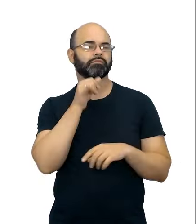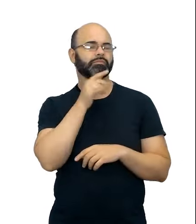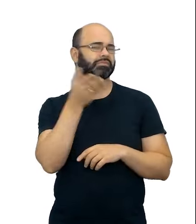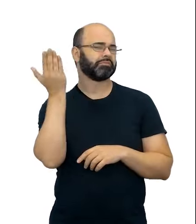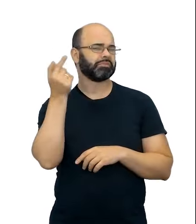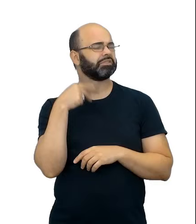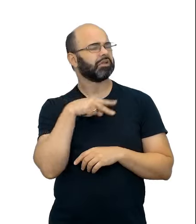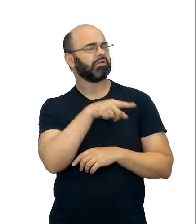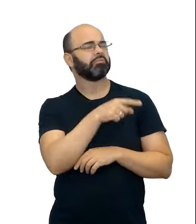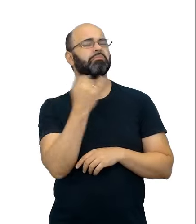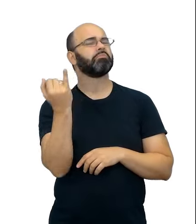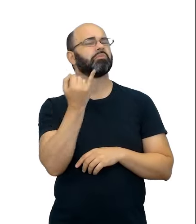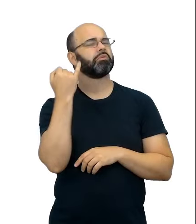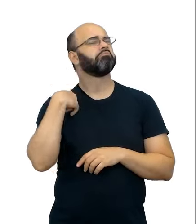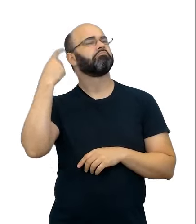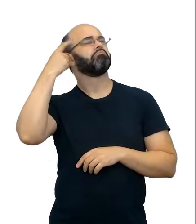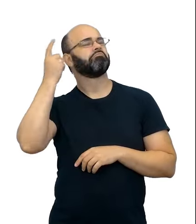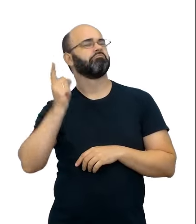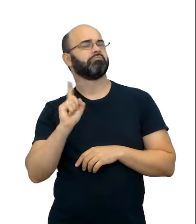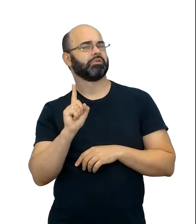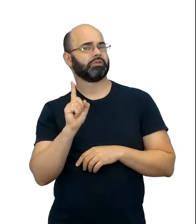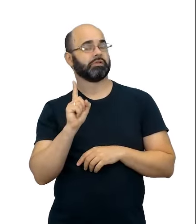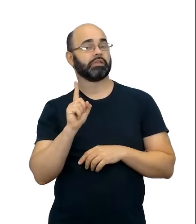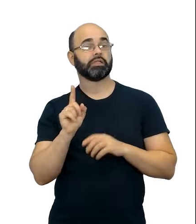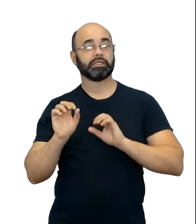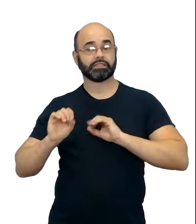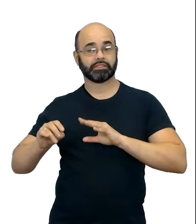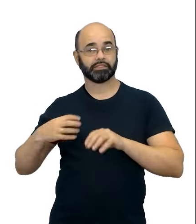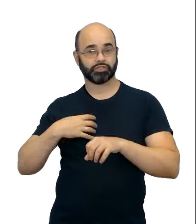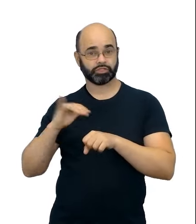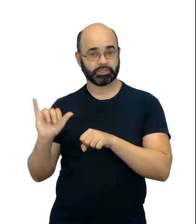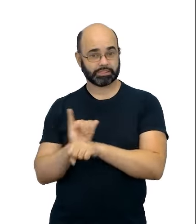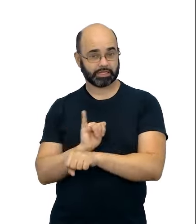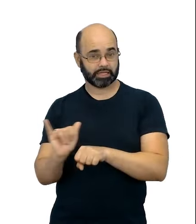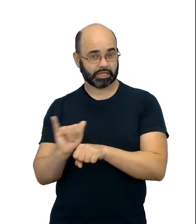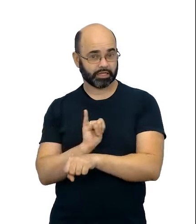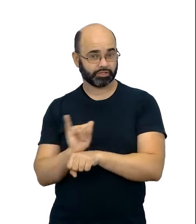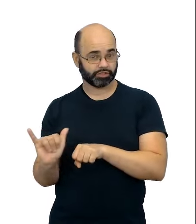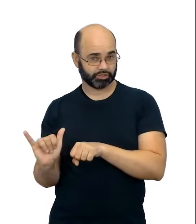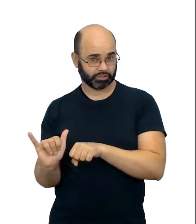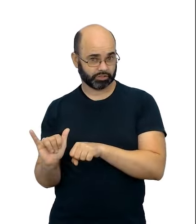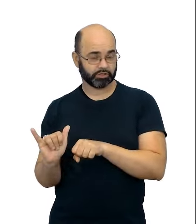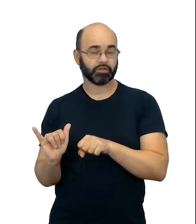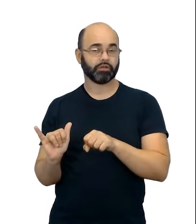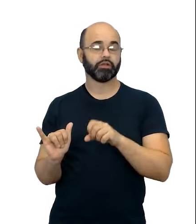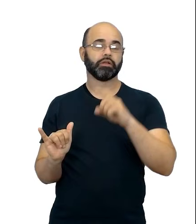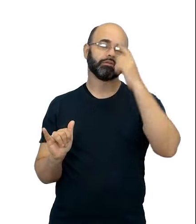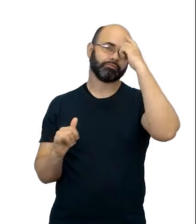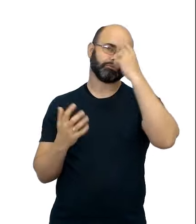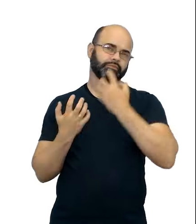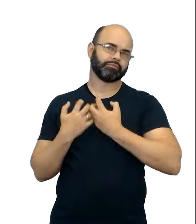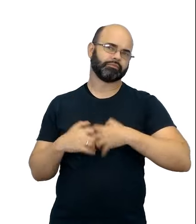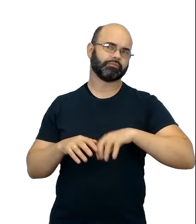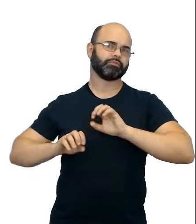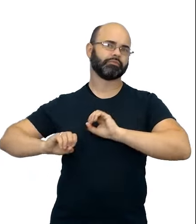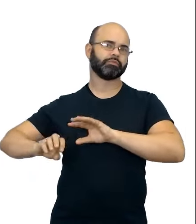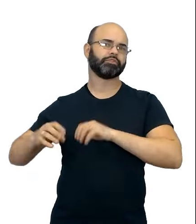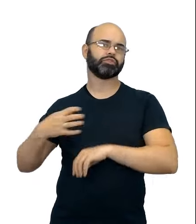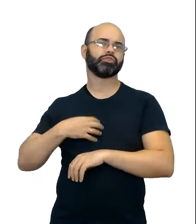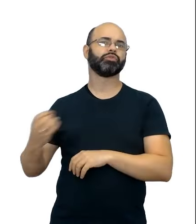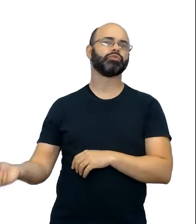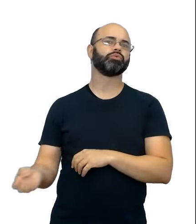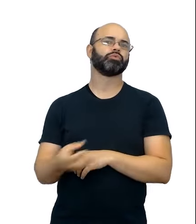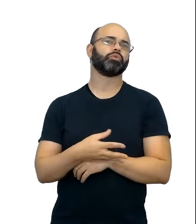no passado. Pensar estratégia de ensino é pensar numa nova forma de educação, numa